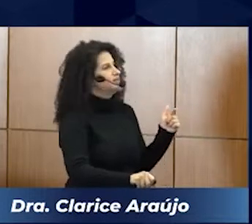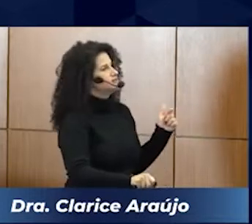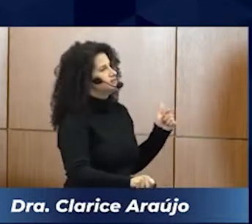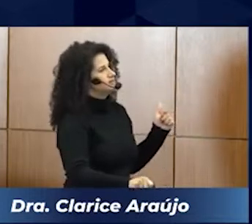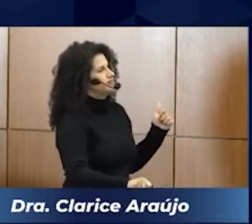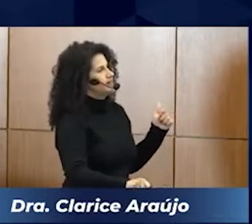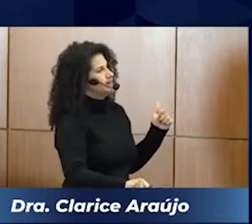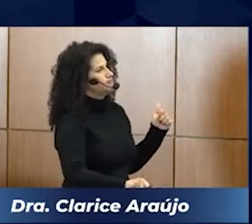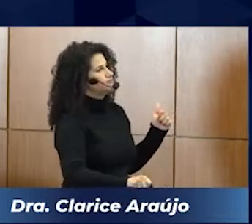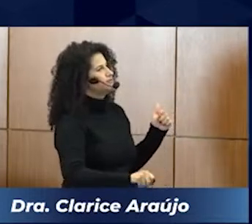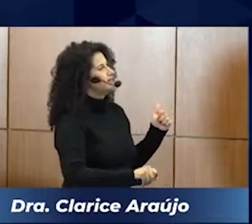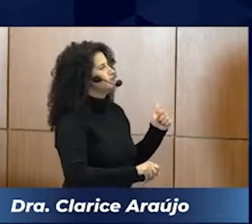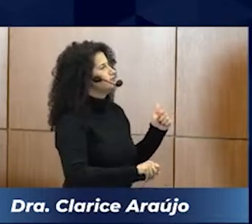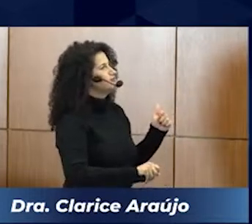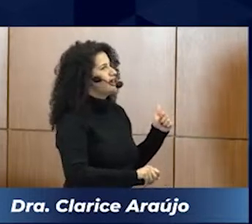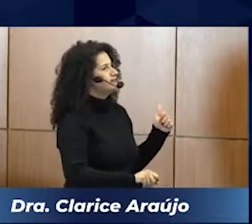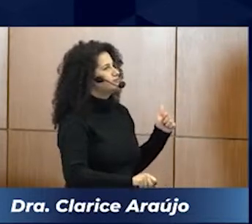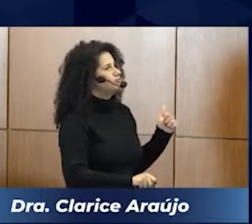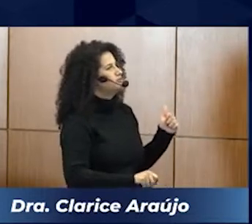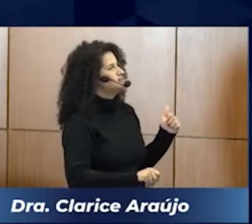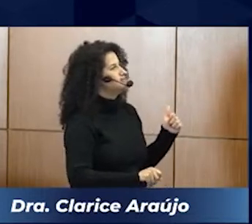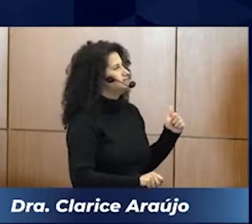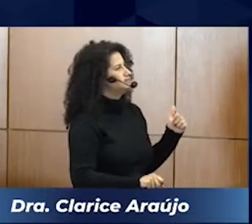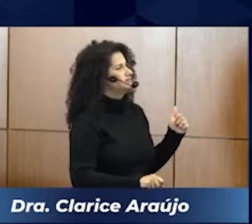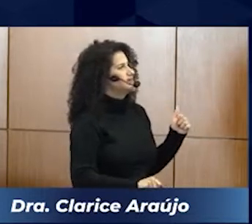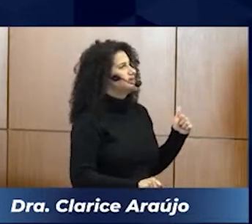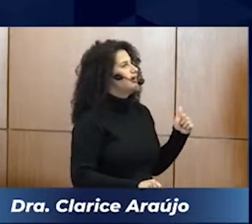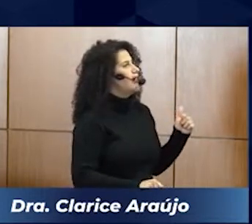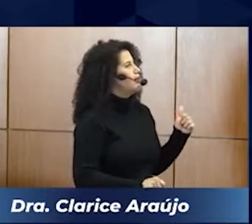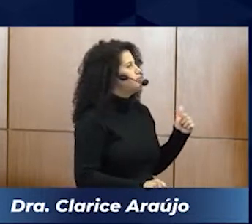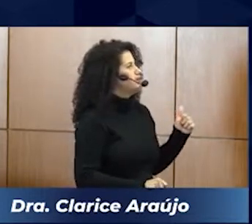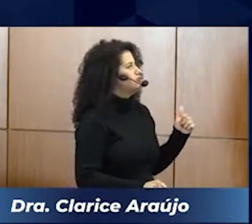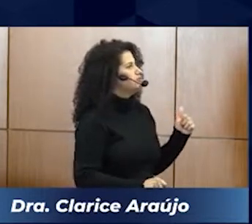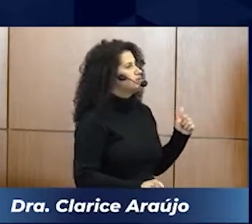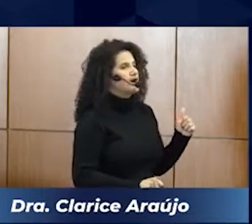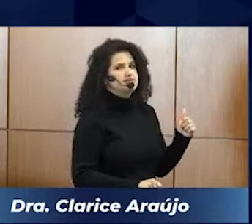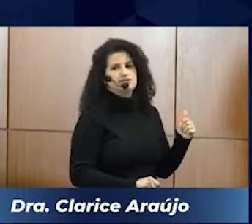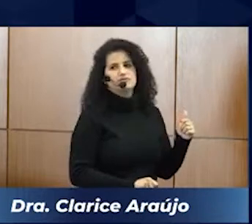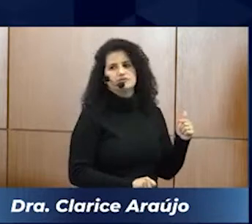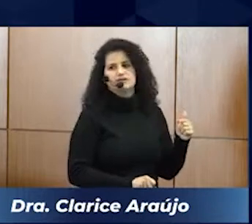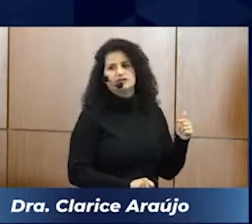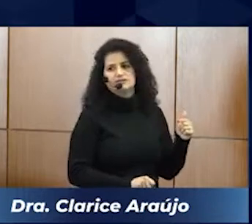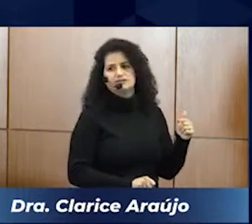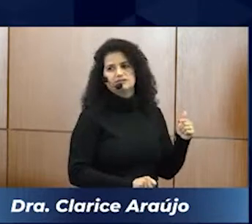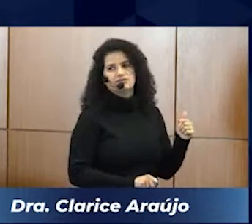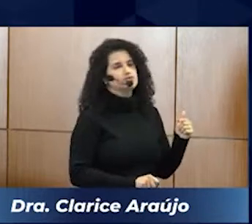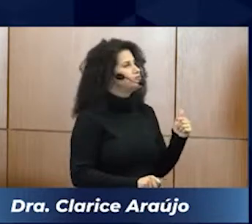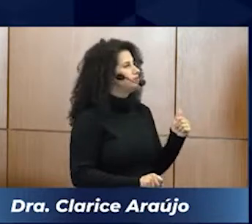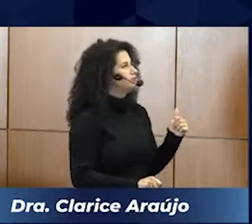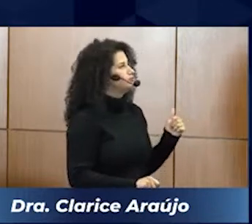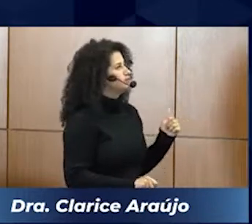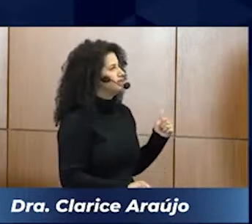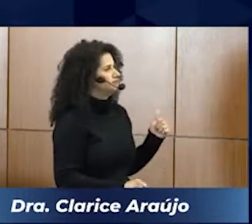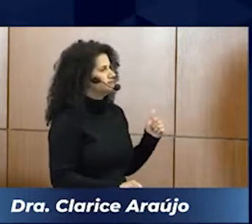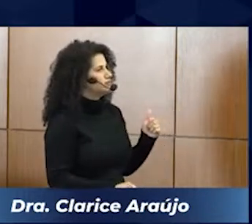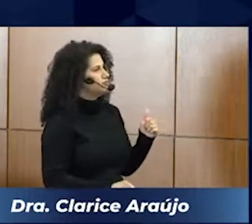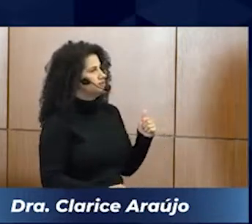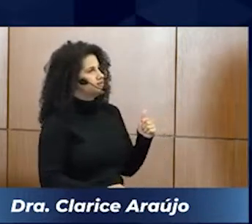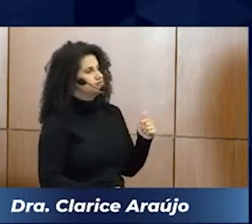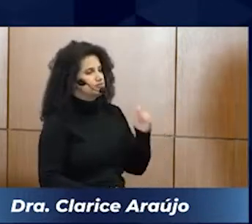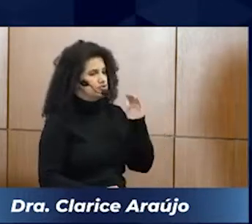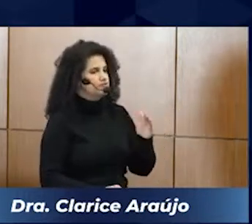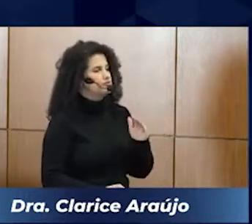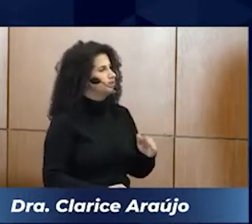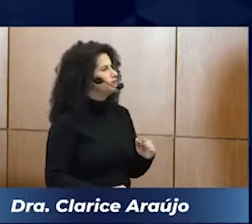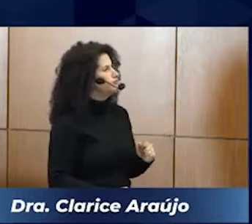do contexto das tarefas, o que, que de fato precisa ser aprendido em quais circunstâncias. Então, se eu estou falando de uma intervenção curta